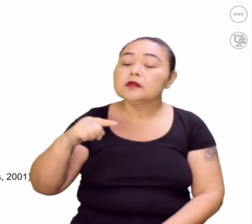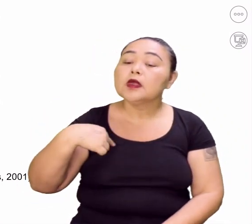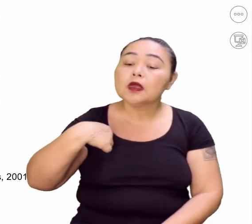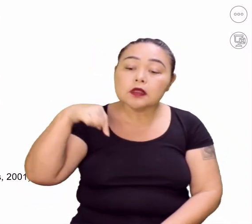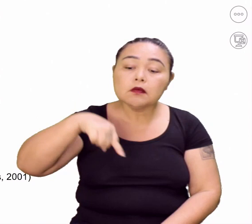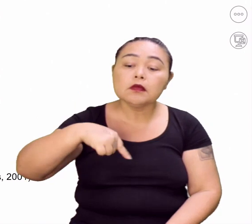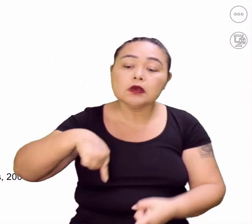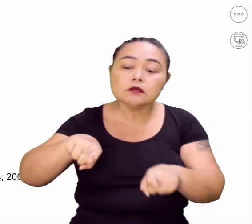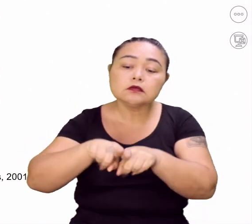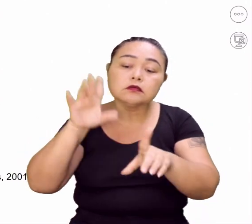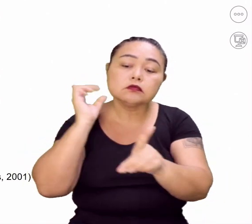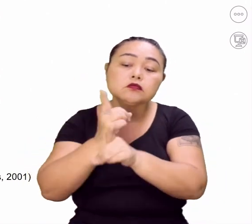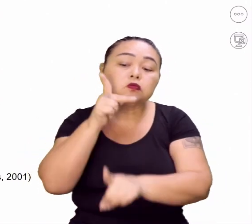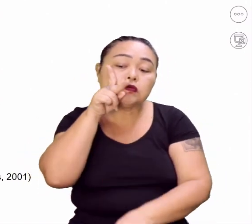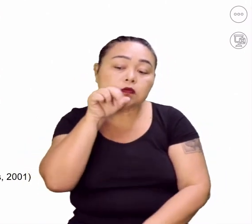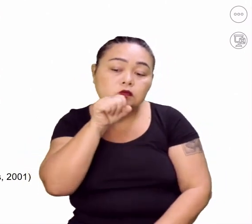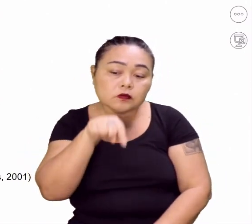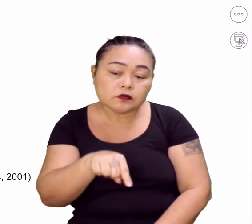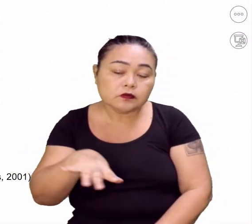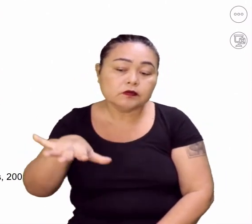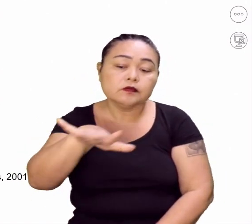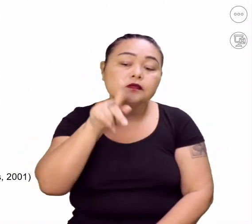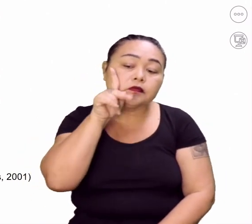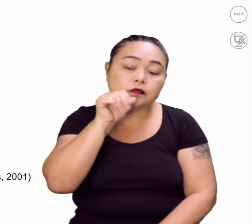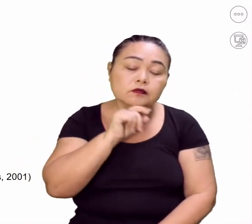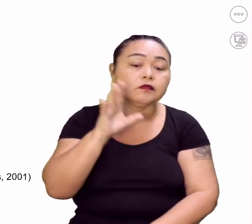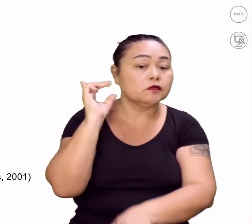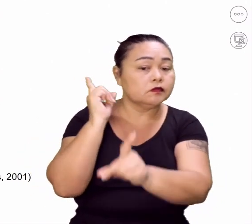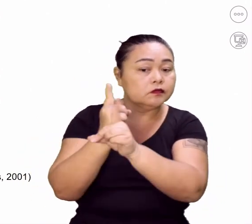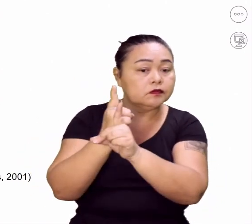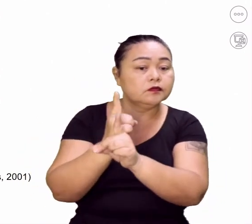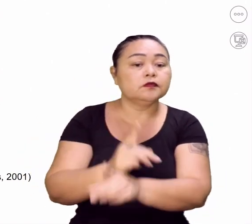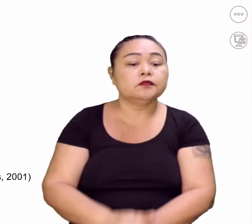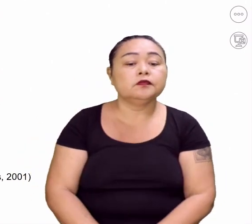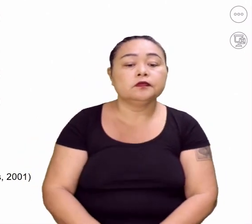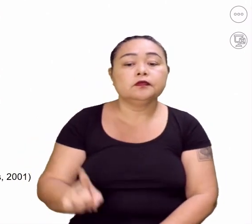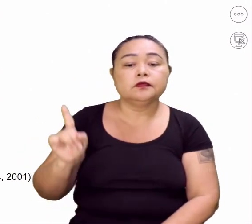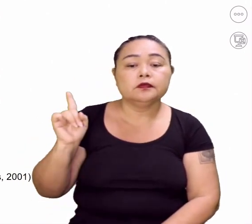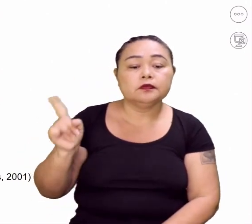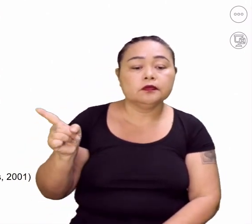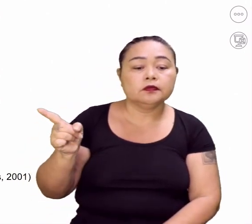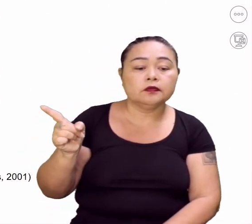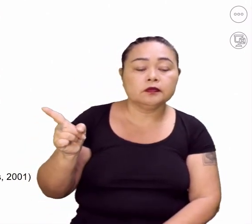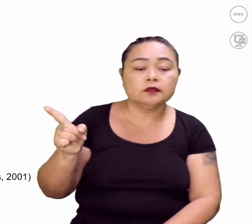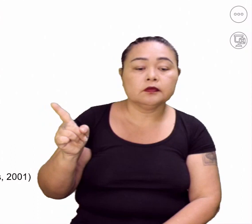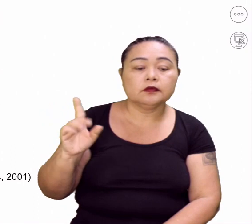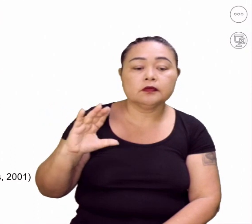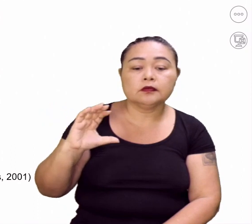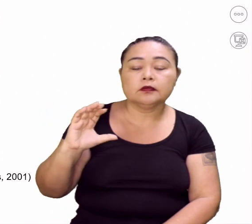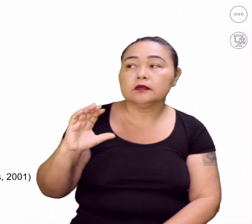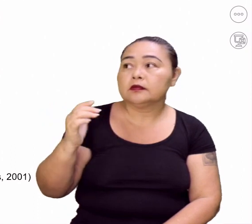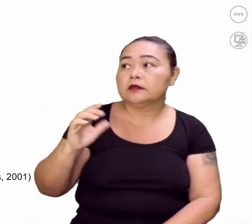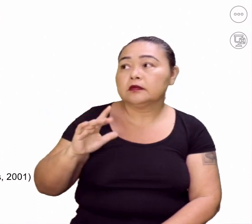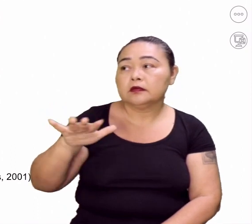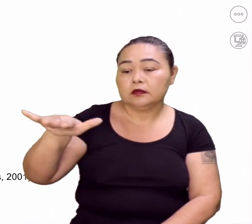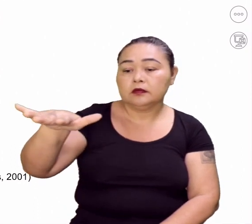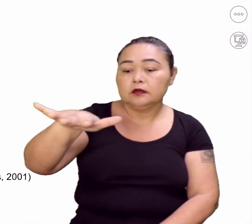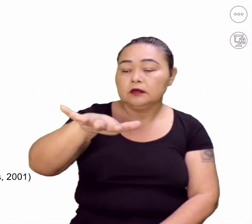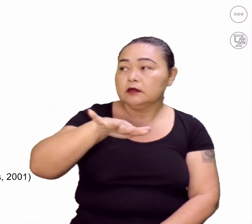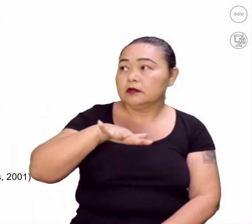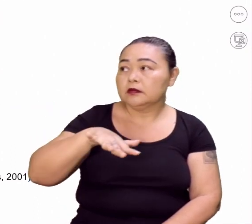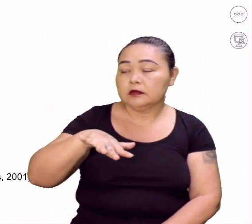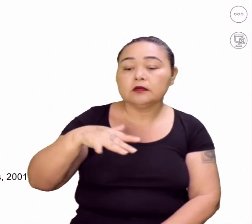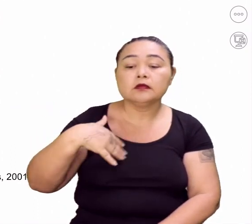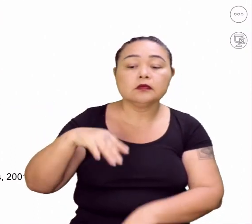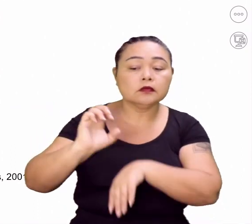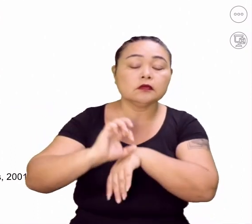Velho, nessa região de Porto Velho, né? Isso, aqui na região de Porto Velho. Muito bem. Não é toda a